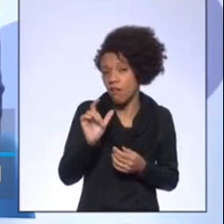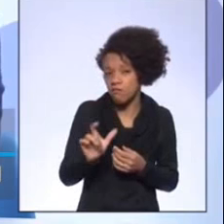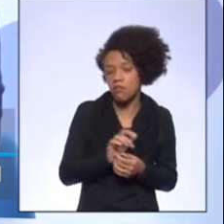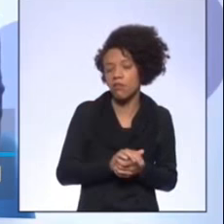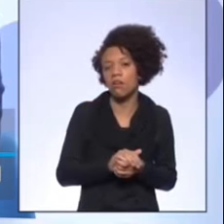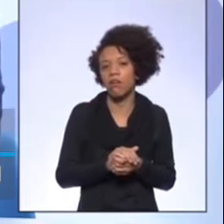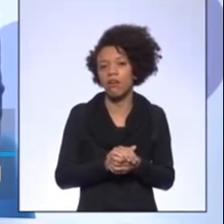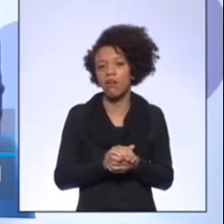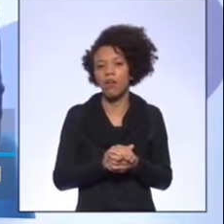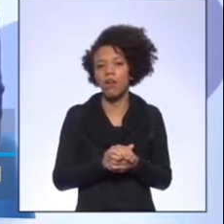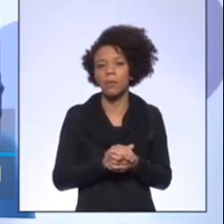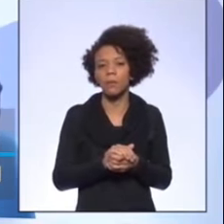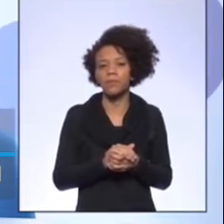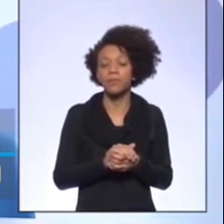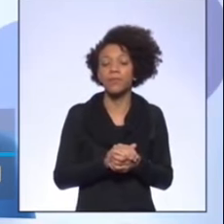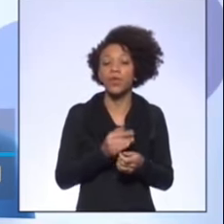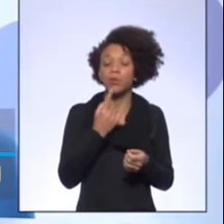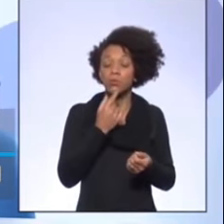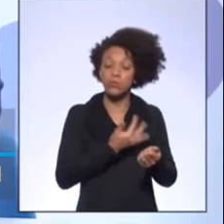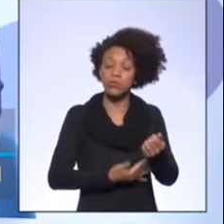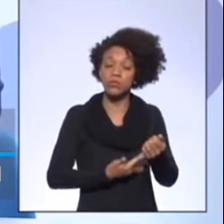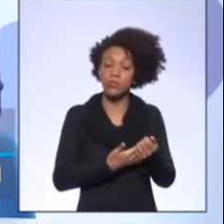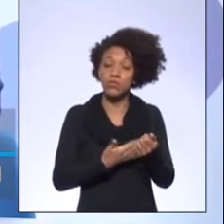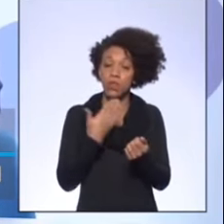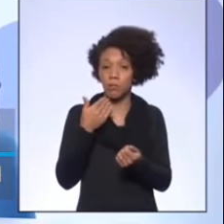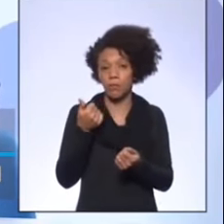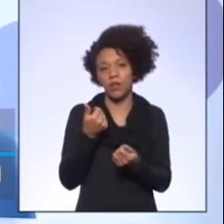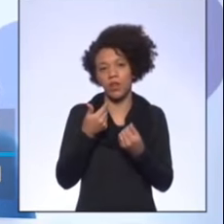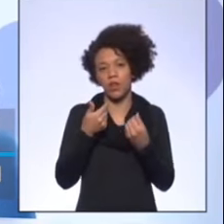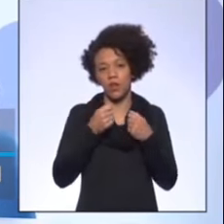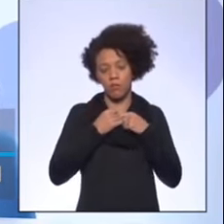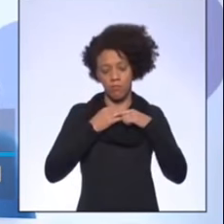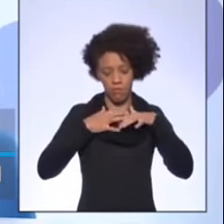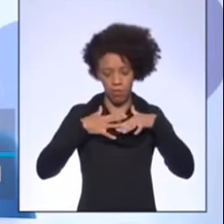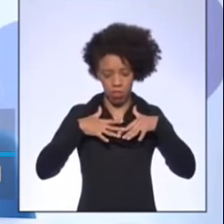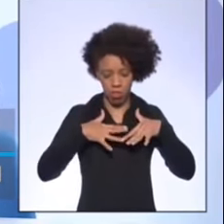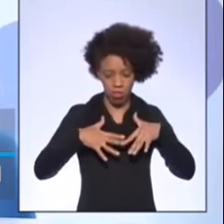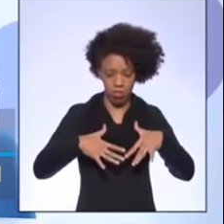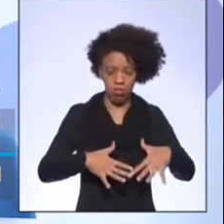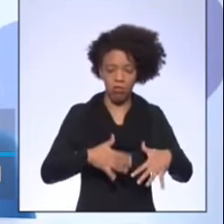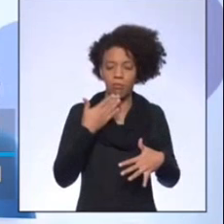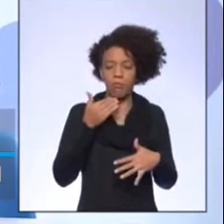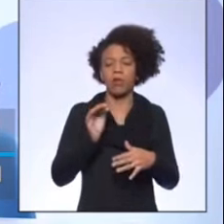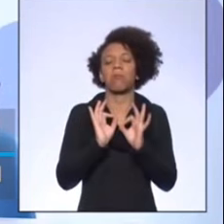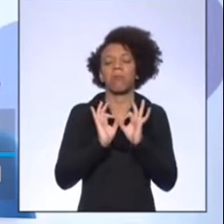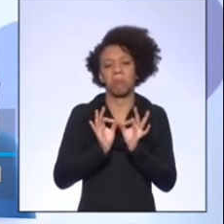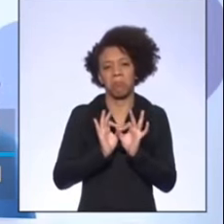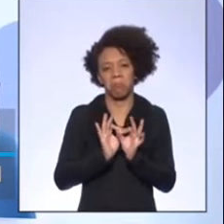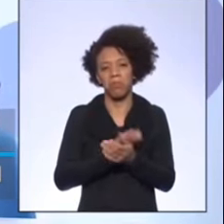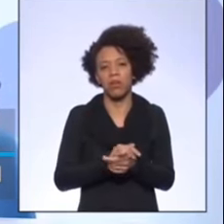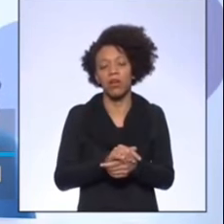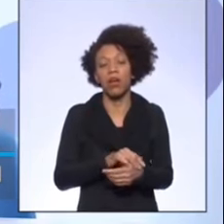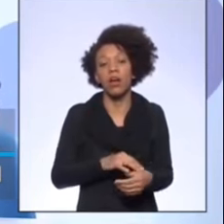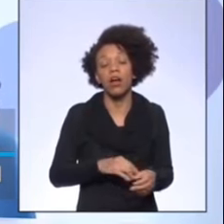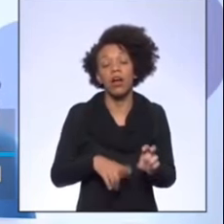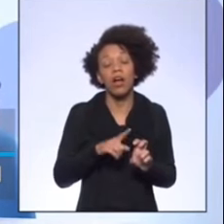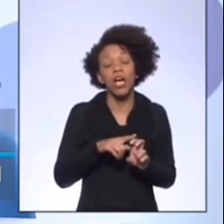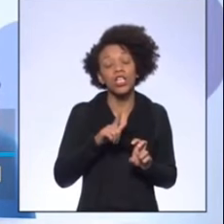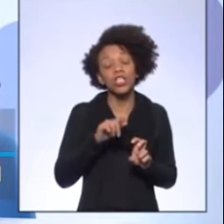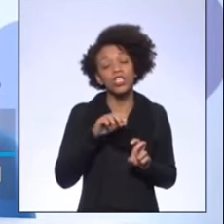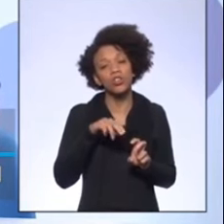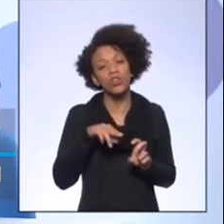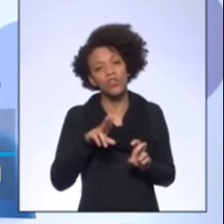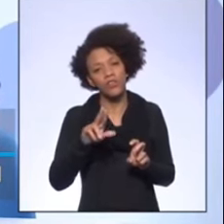para o sangue correr melhor, para ele poder circular melhor, né, Kemily? Muito bem. Assim como a Giovana também falou isso,